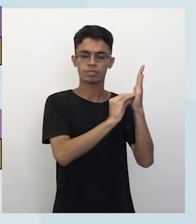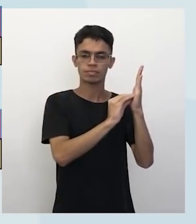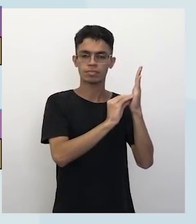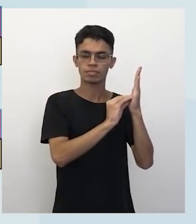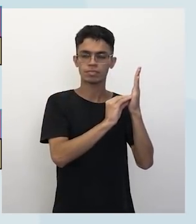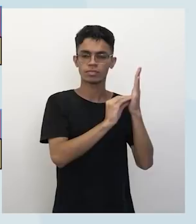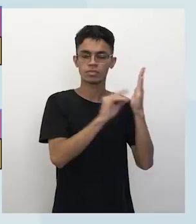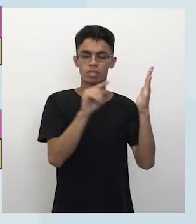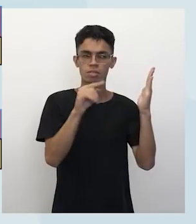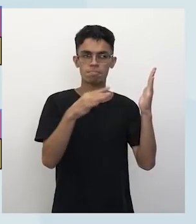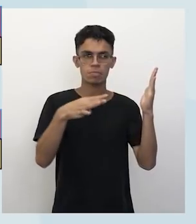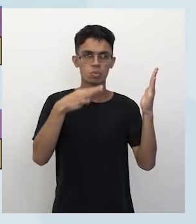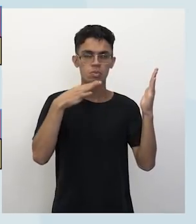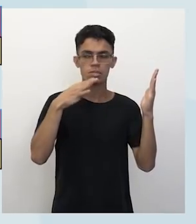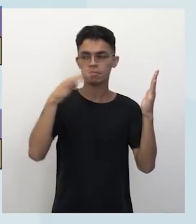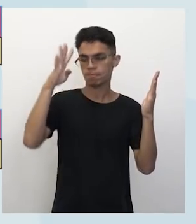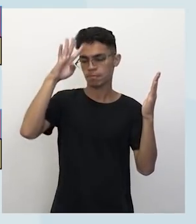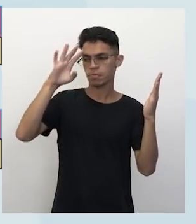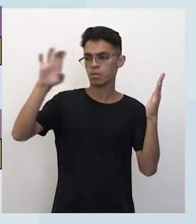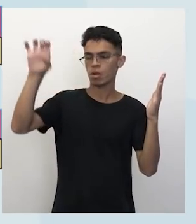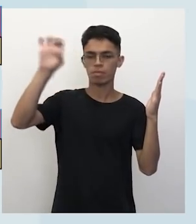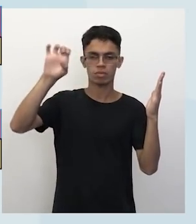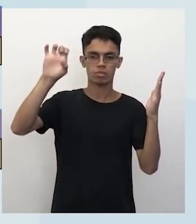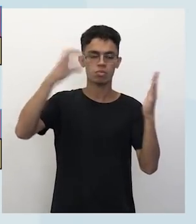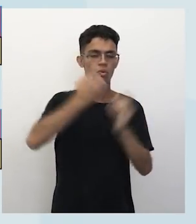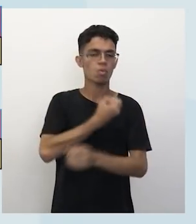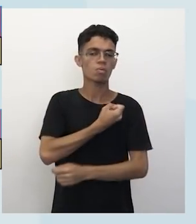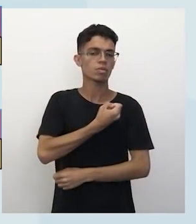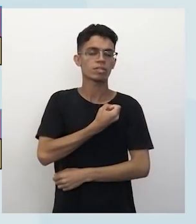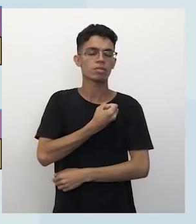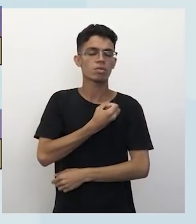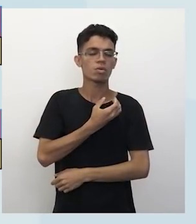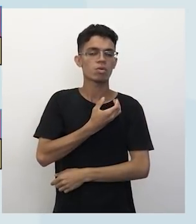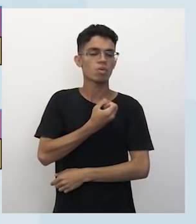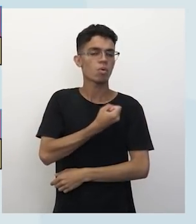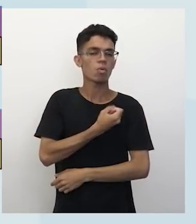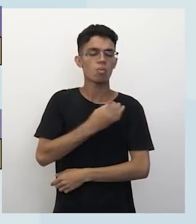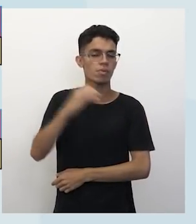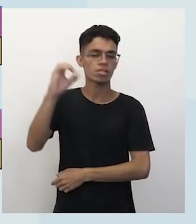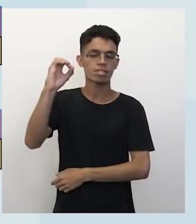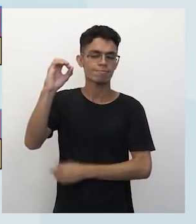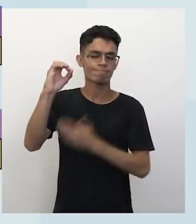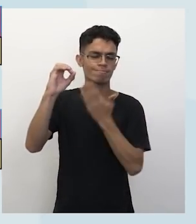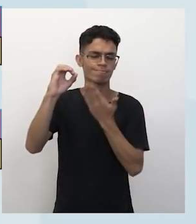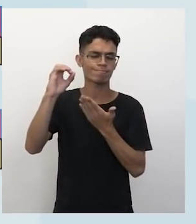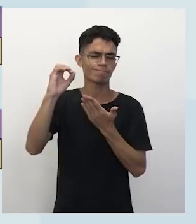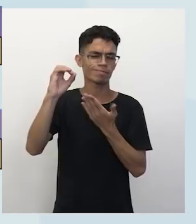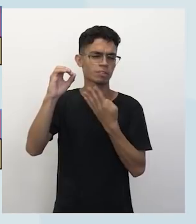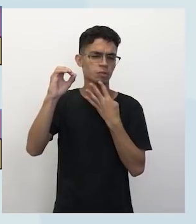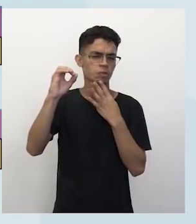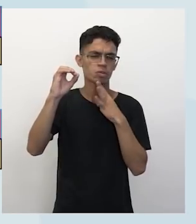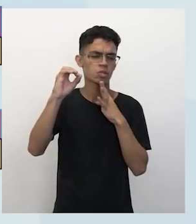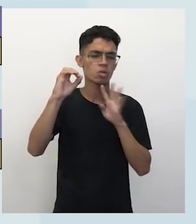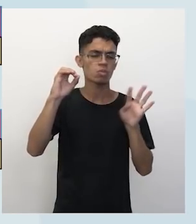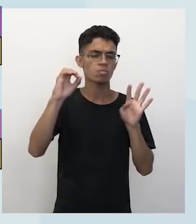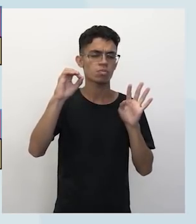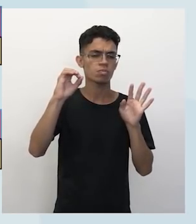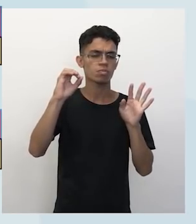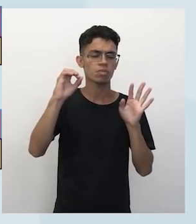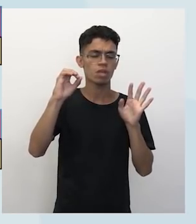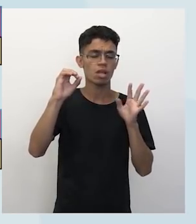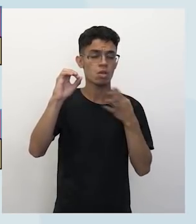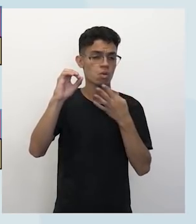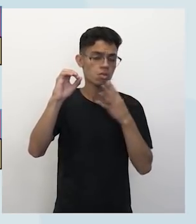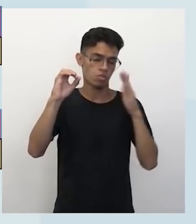eles conheciam ali na Europa no momento sobre a numeração. Então, o número zero, ele ainda não era tão difundido na Europa. Já se